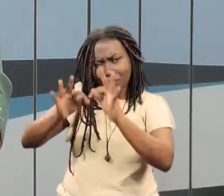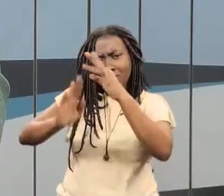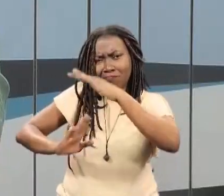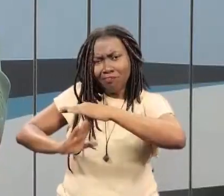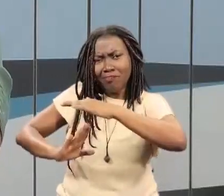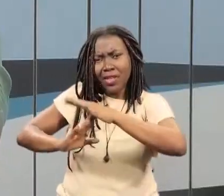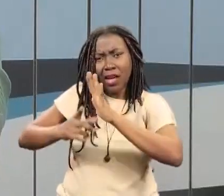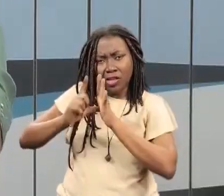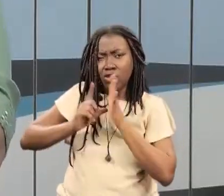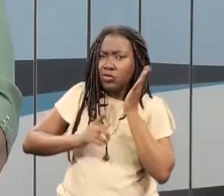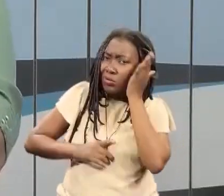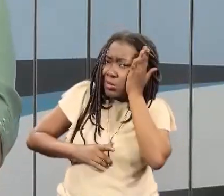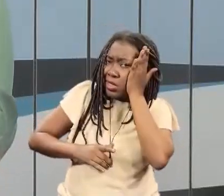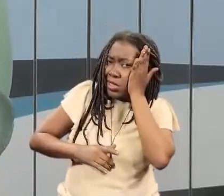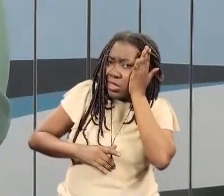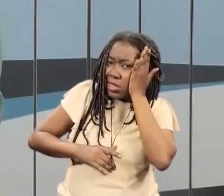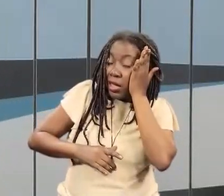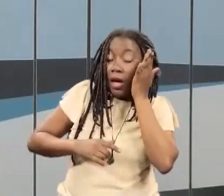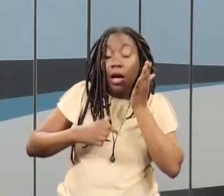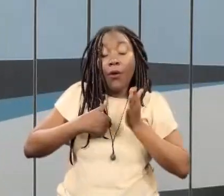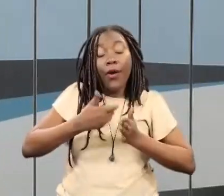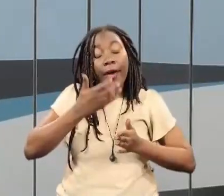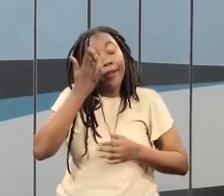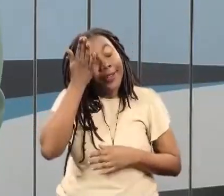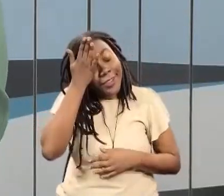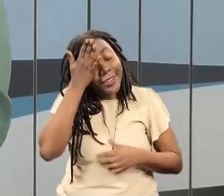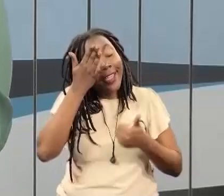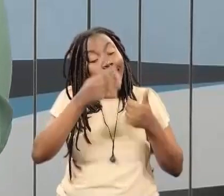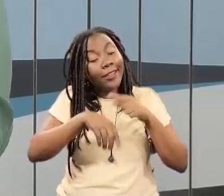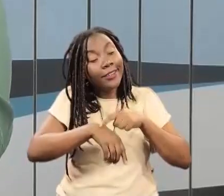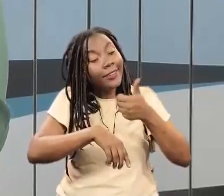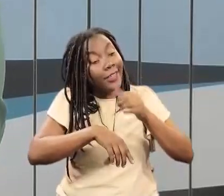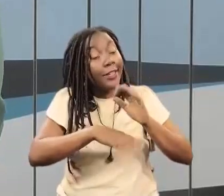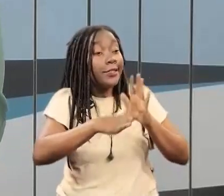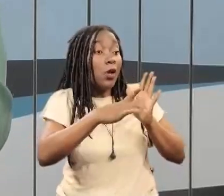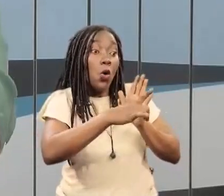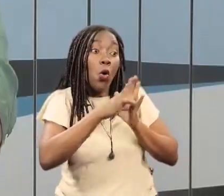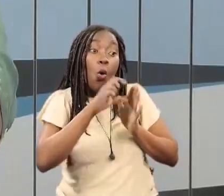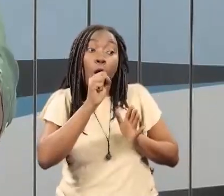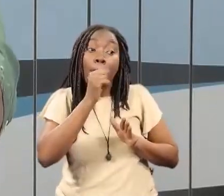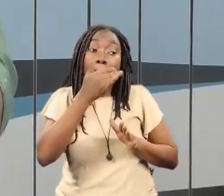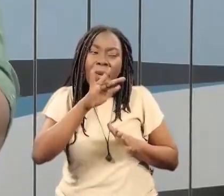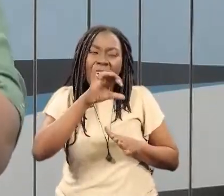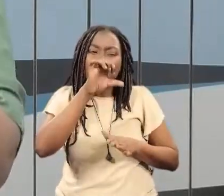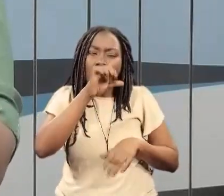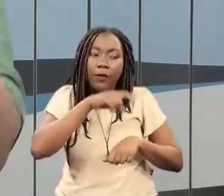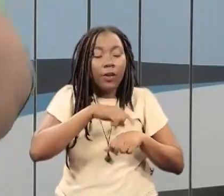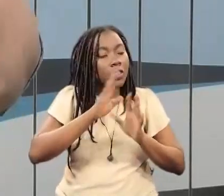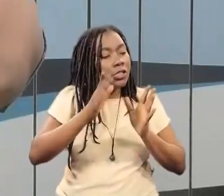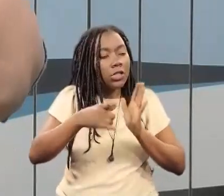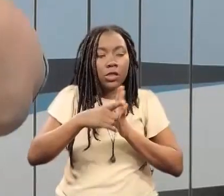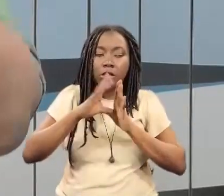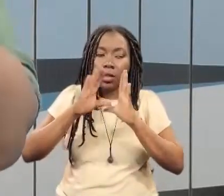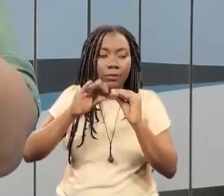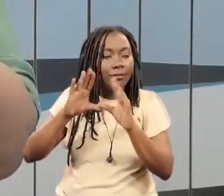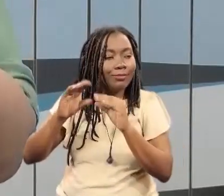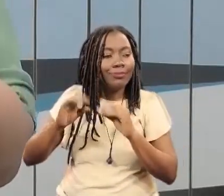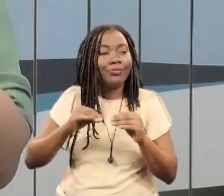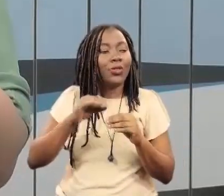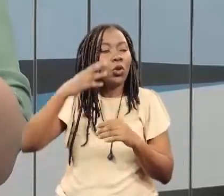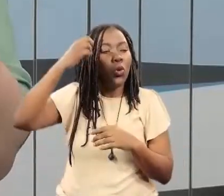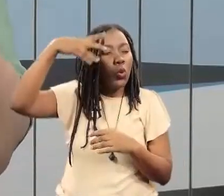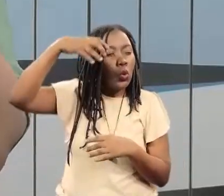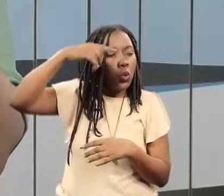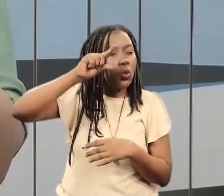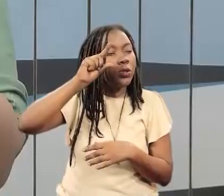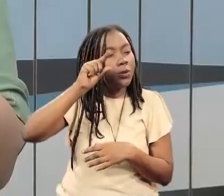antes de dormir? Quero deitar às 10, então a partir das 8h30, 9 horas, já vamos desligando, já reduz a iluminação, a